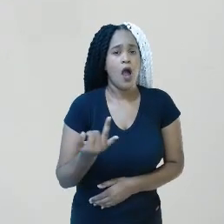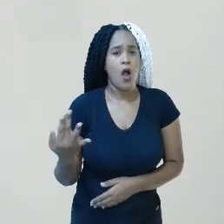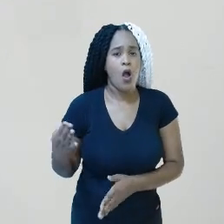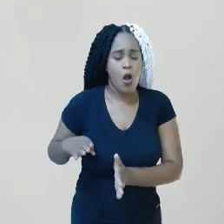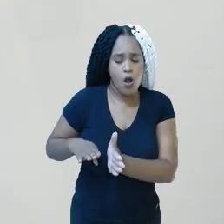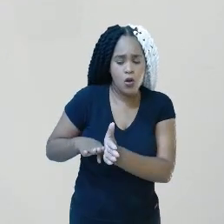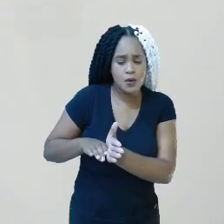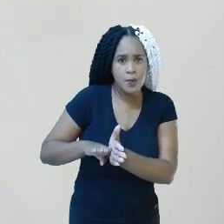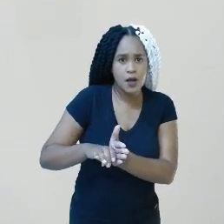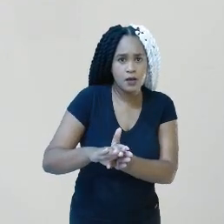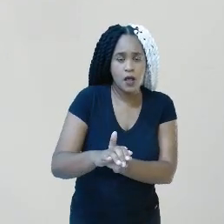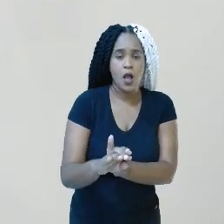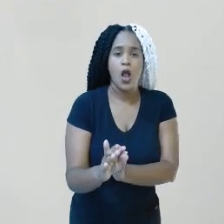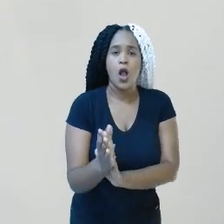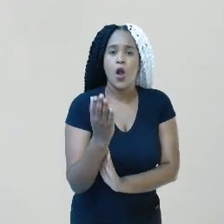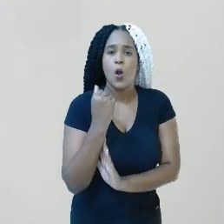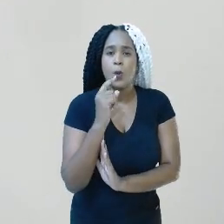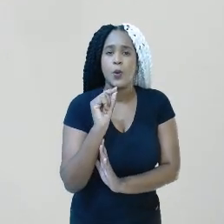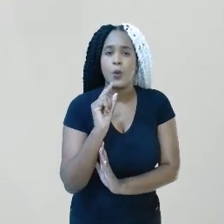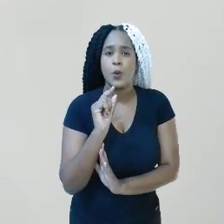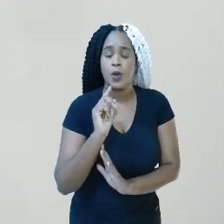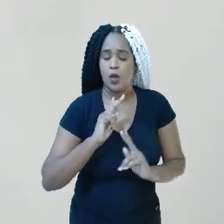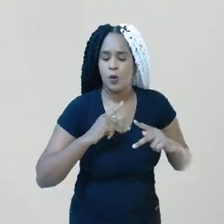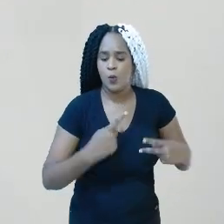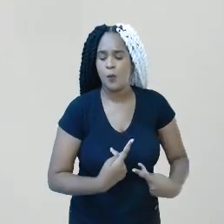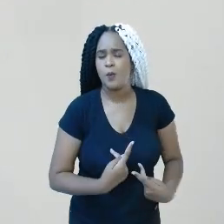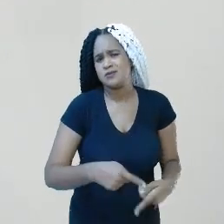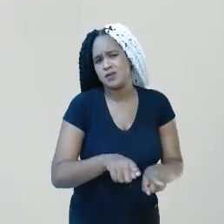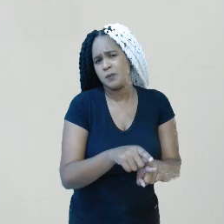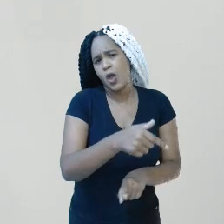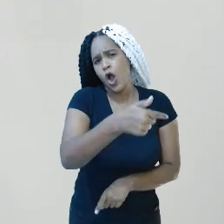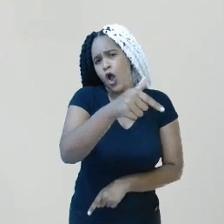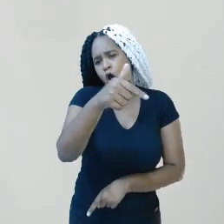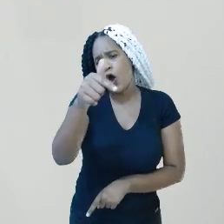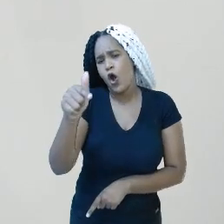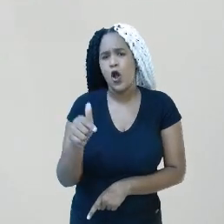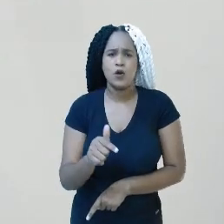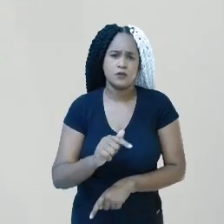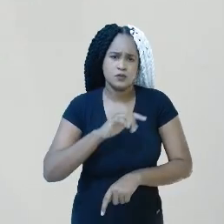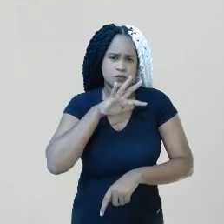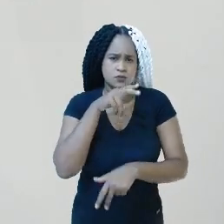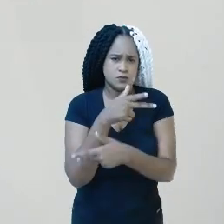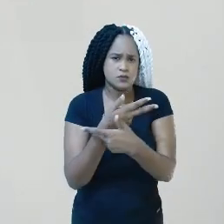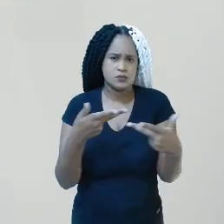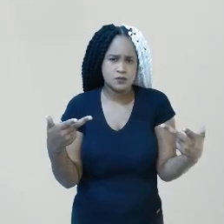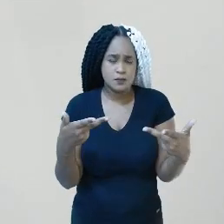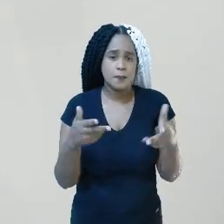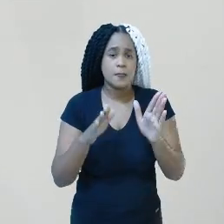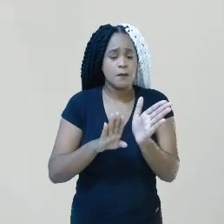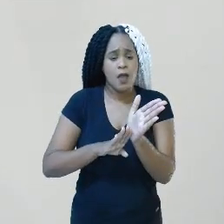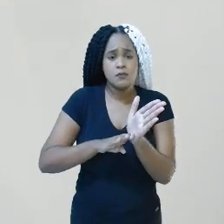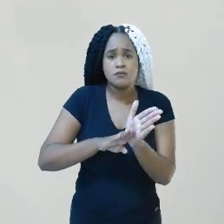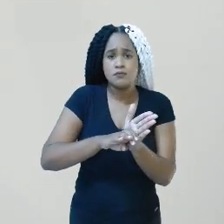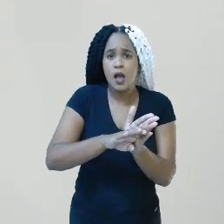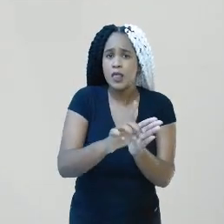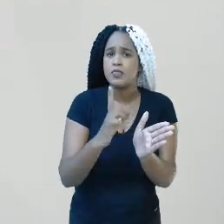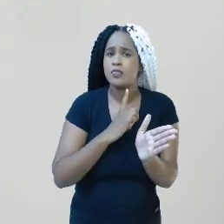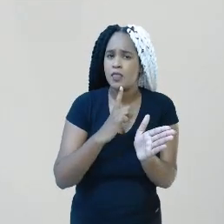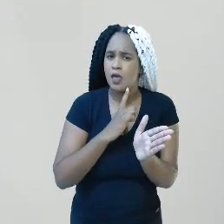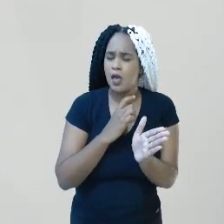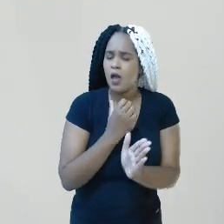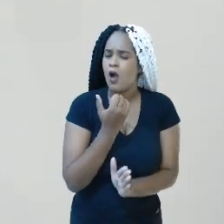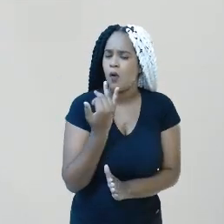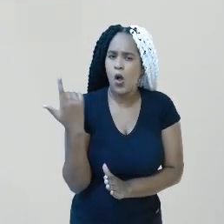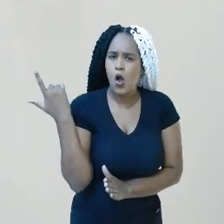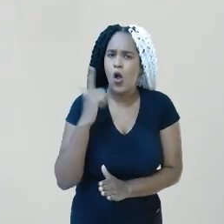se alimentam dos seres humanos, né? E de outros seres também, elas fazem um maior estrago. Mas tem outras que não precisam disso, elas mesmo